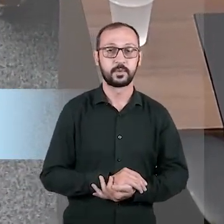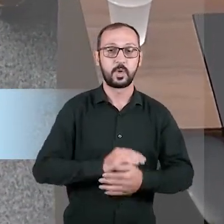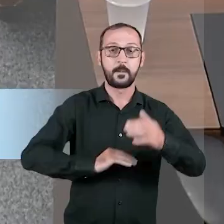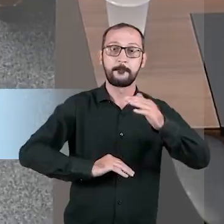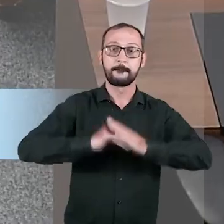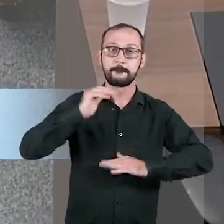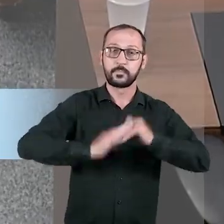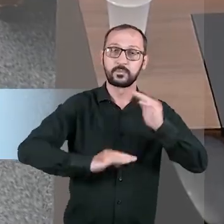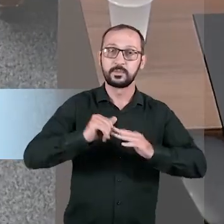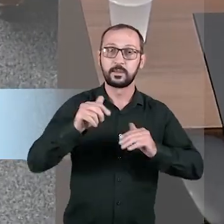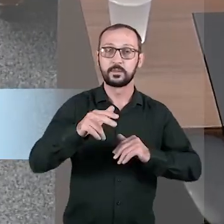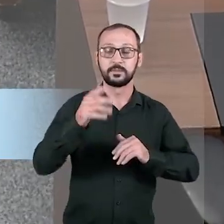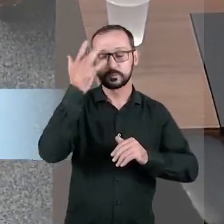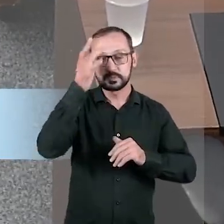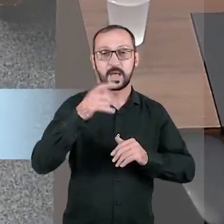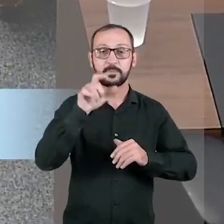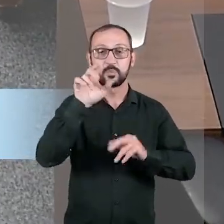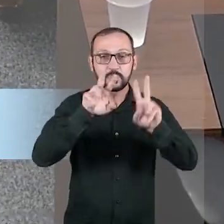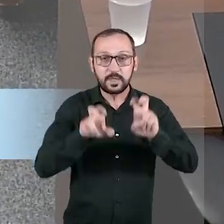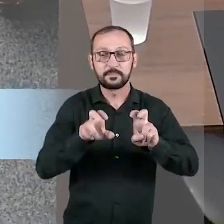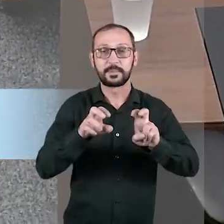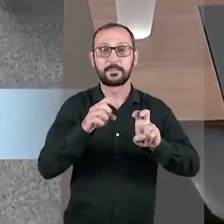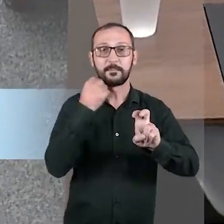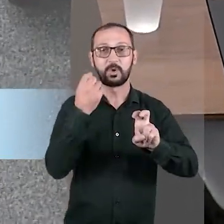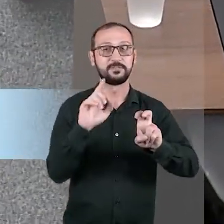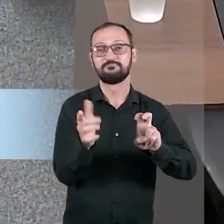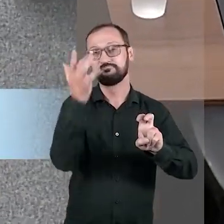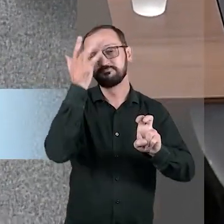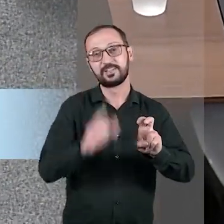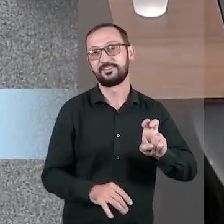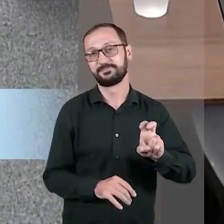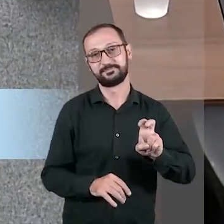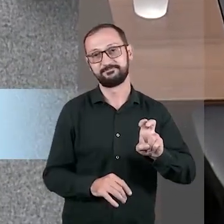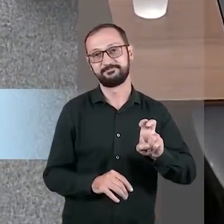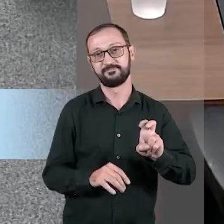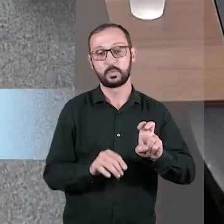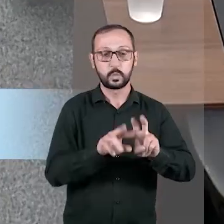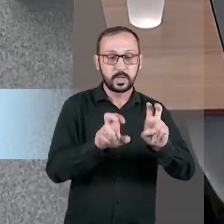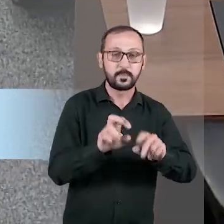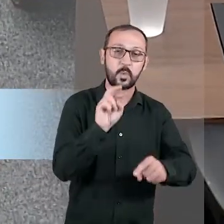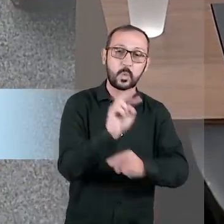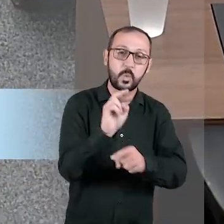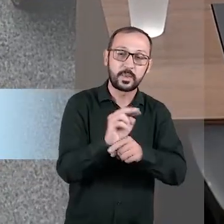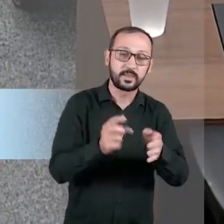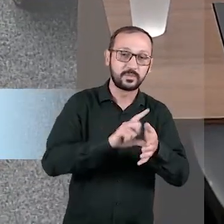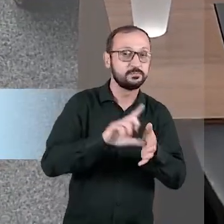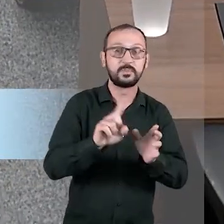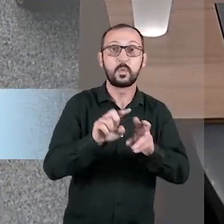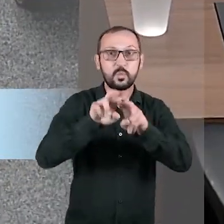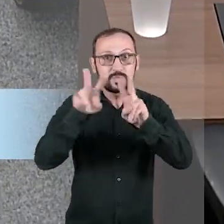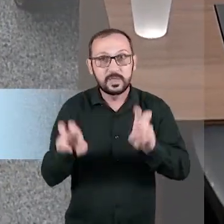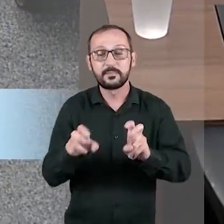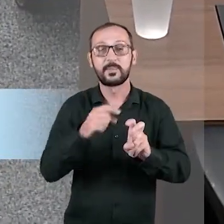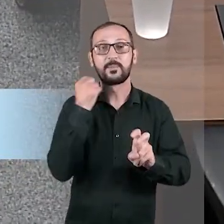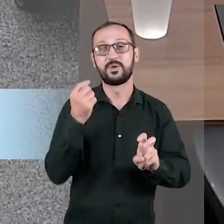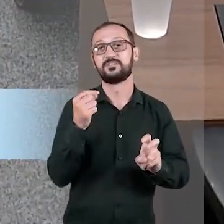Então, os profissionais, realmente, eu falei, eles não sabem lidar com a morte. Essa é a maior dificuldade. Não é lidar com os cuidados paliativos, é lidar